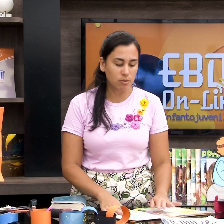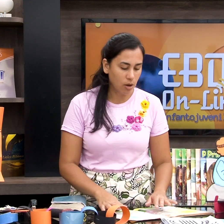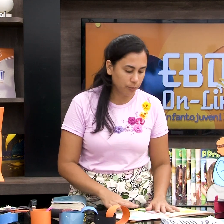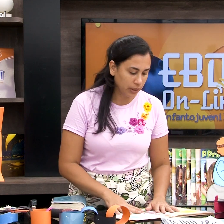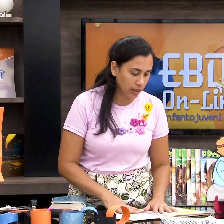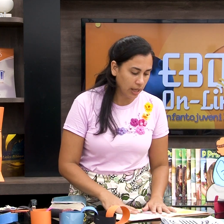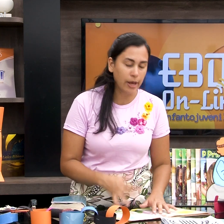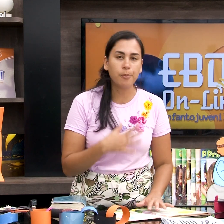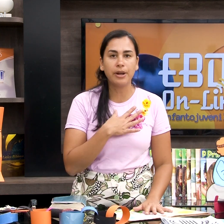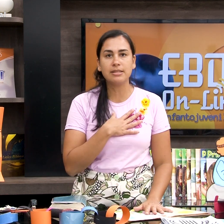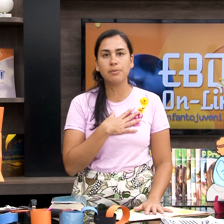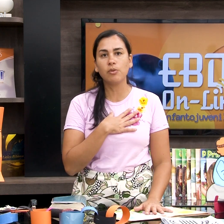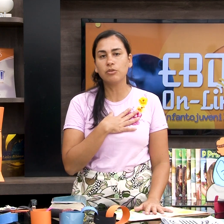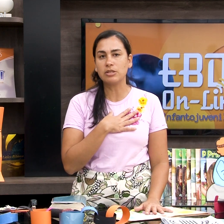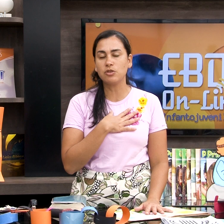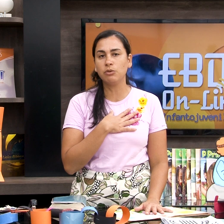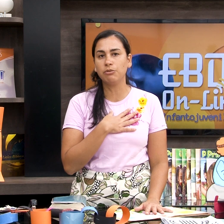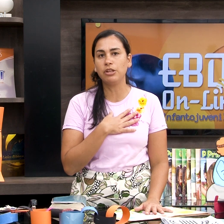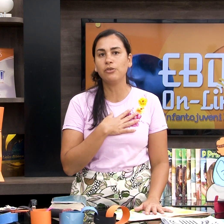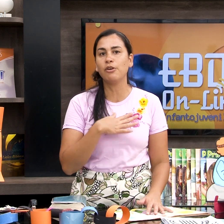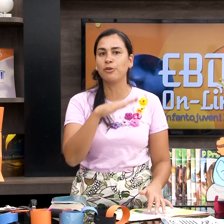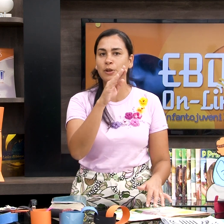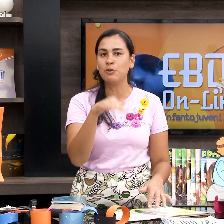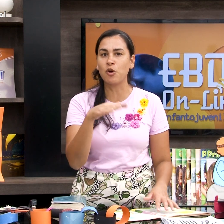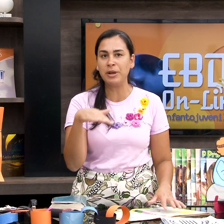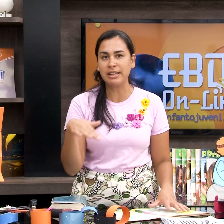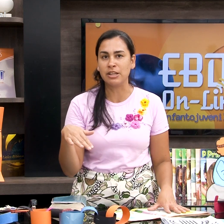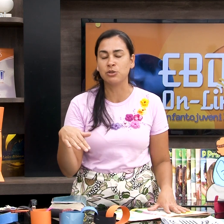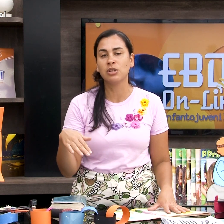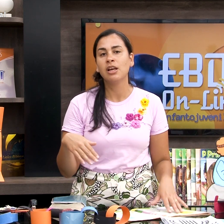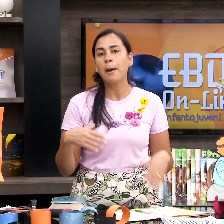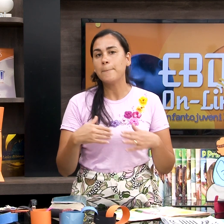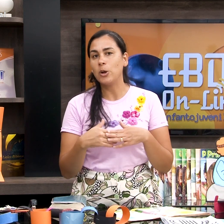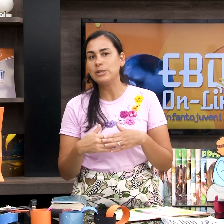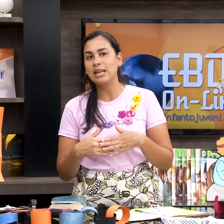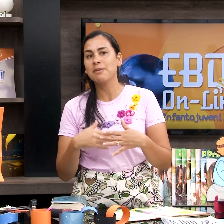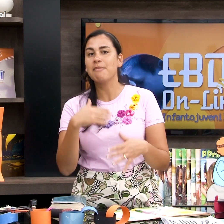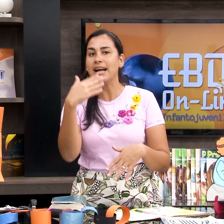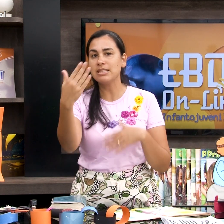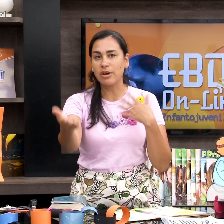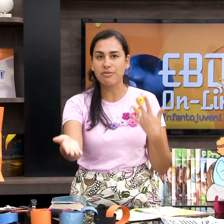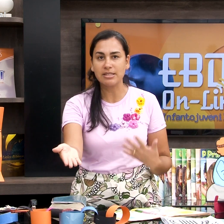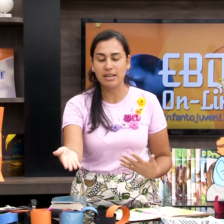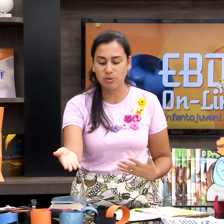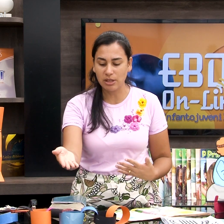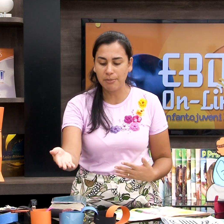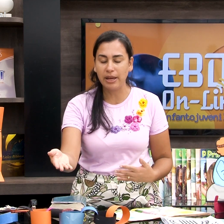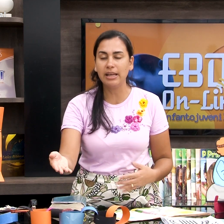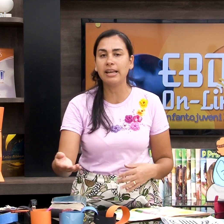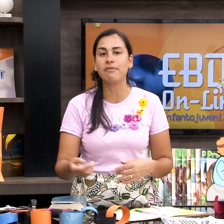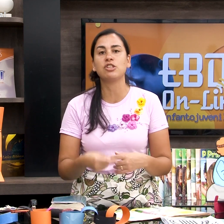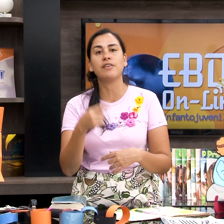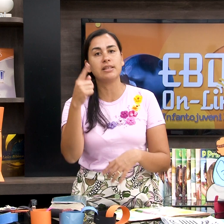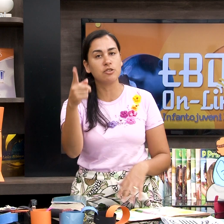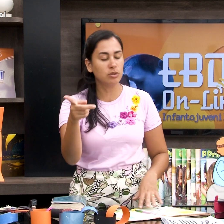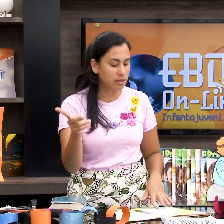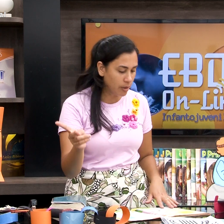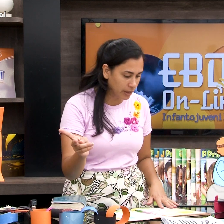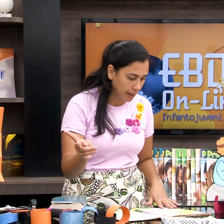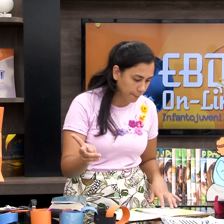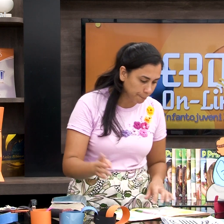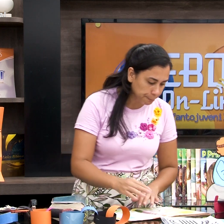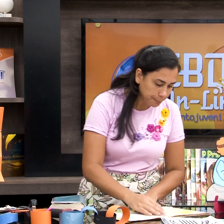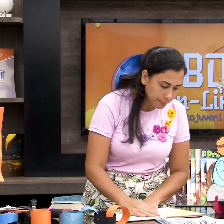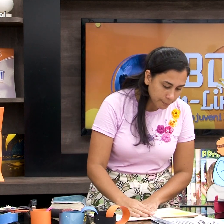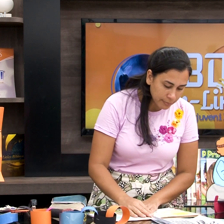ajudar o pessoal. Porque eu, por exemplo, quando estou assistindo um vídeo, eu fico lendo os comentários. Pode ser que mais alguém faça isso também e aí você já vai estar